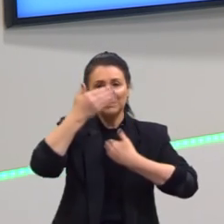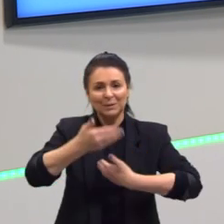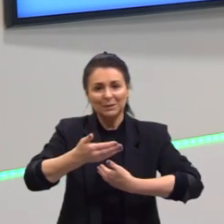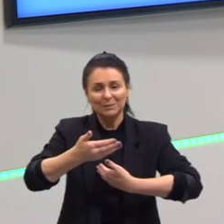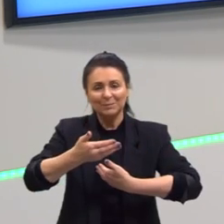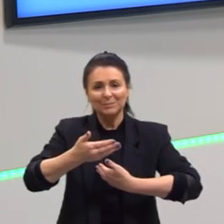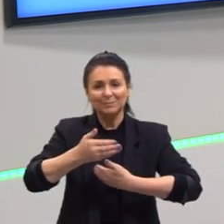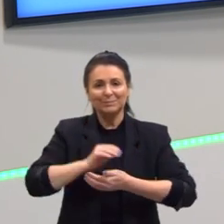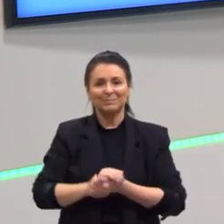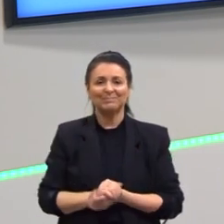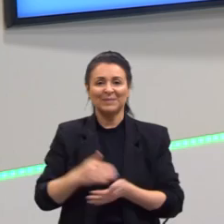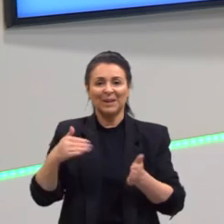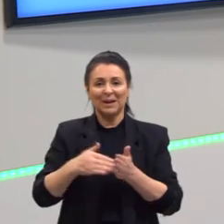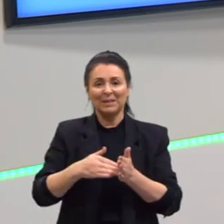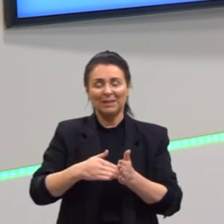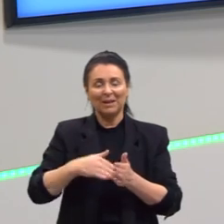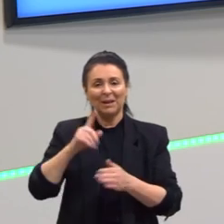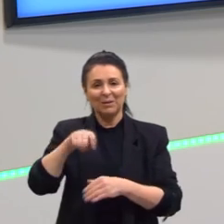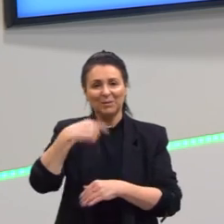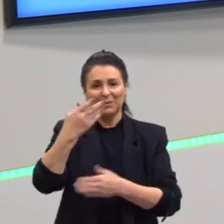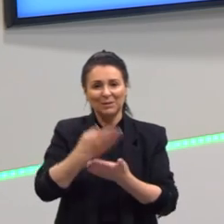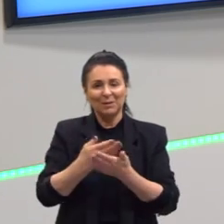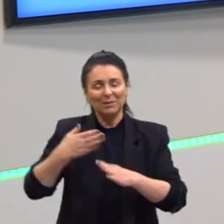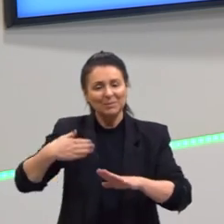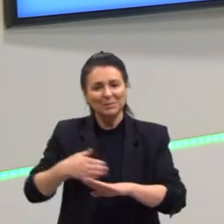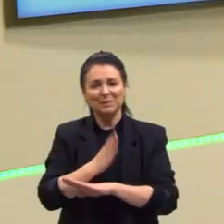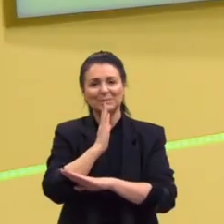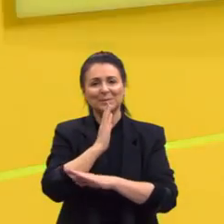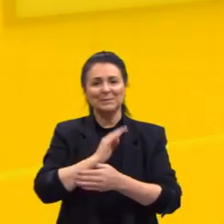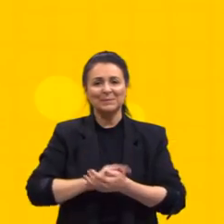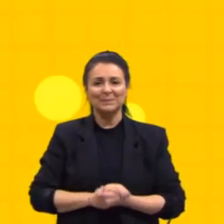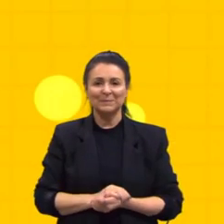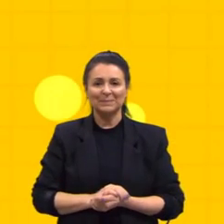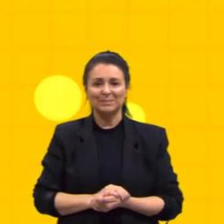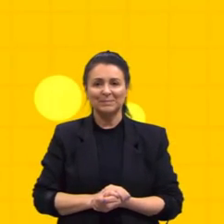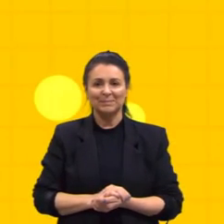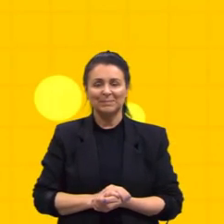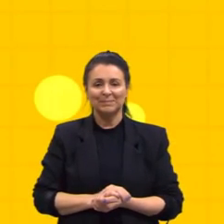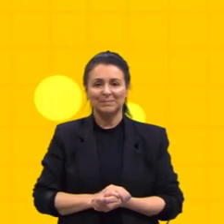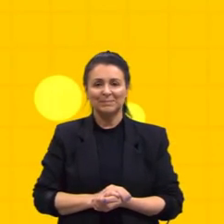por hoje cio é mais ir para eu passar aí